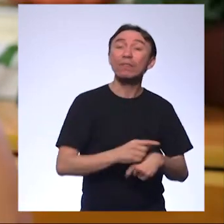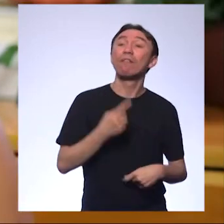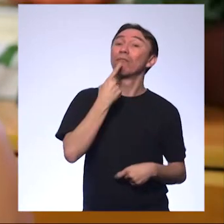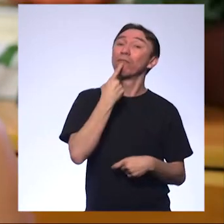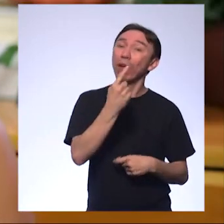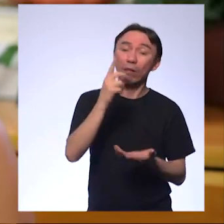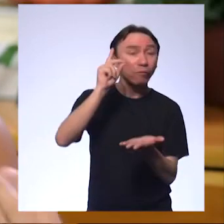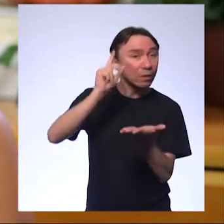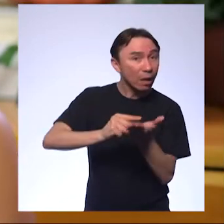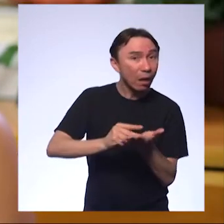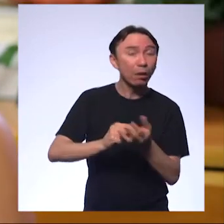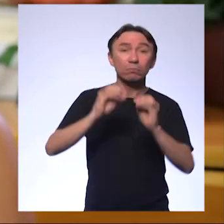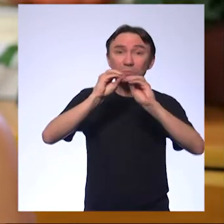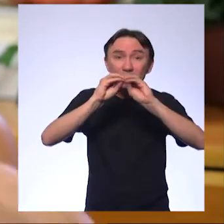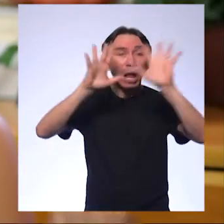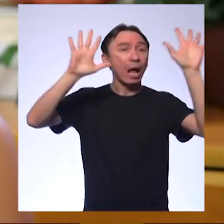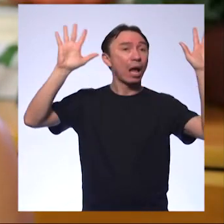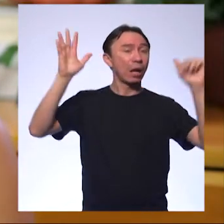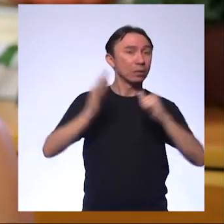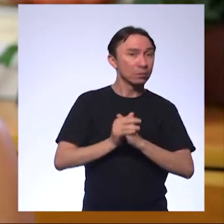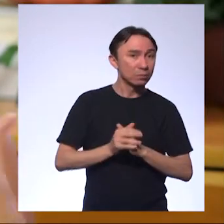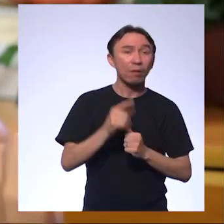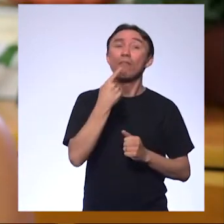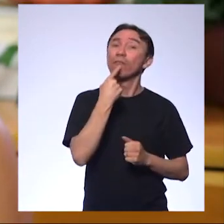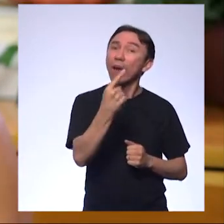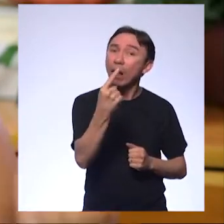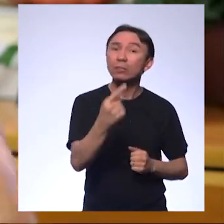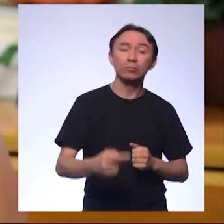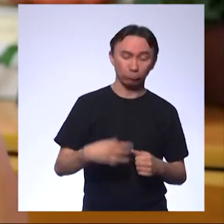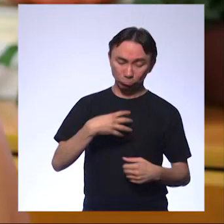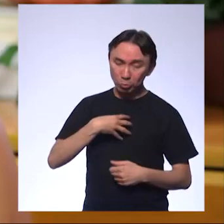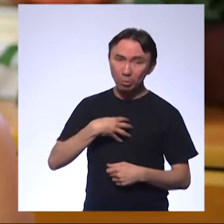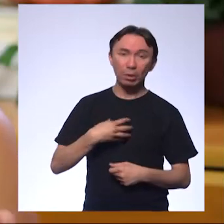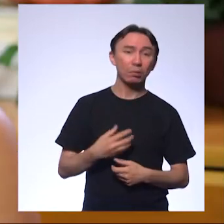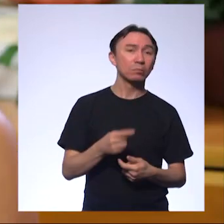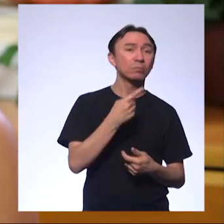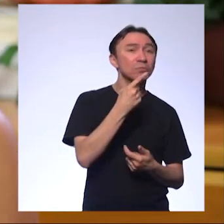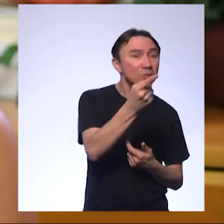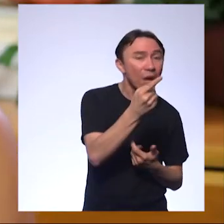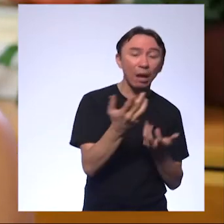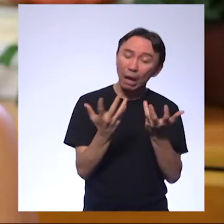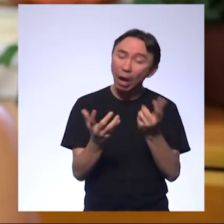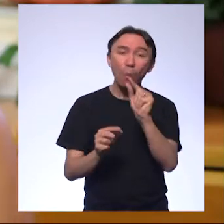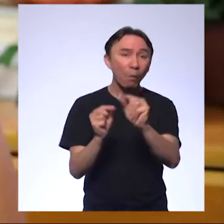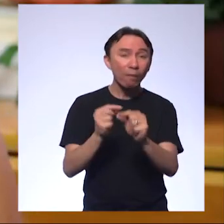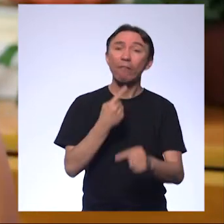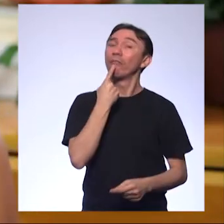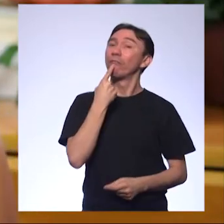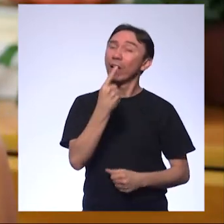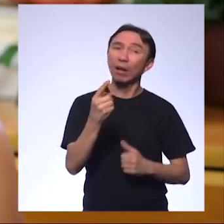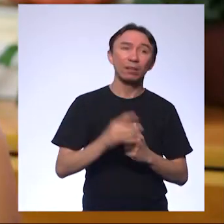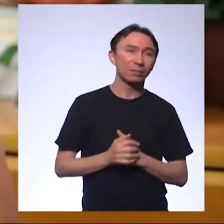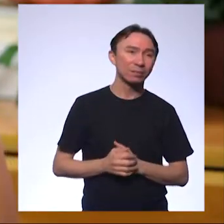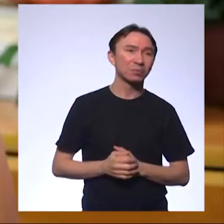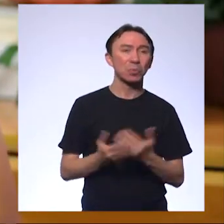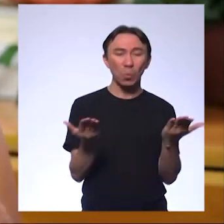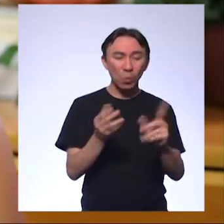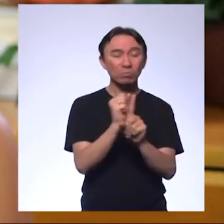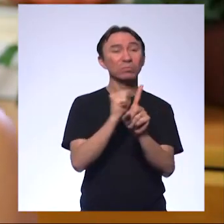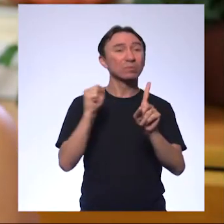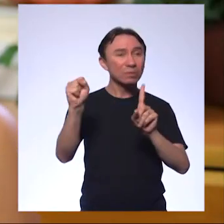coloque as cartas à mesa, diga o que você sente, o que você quer. Na sociedade em que a gente vive, a monogamia é o